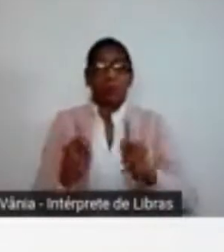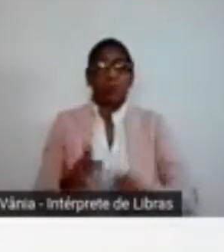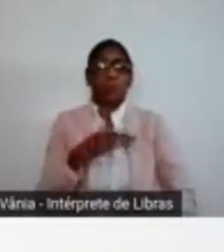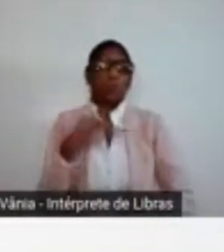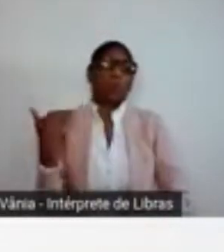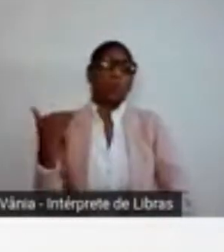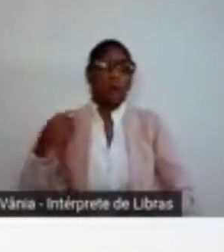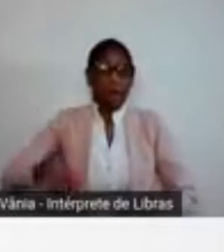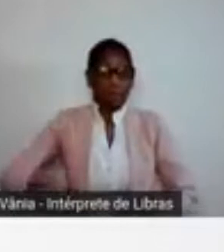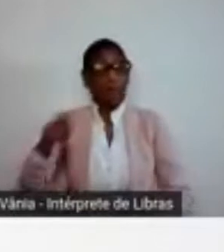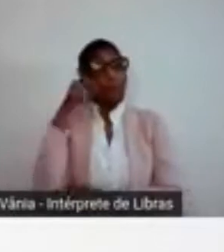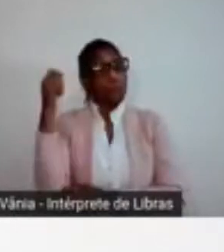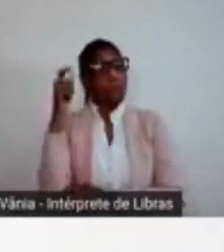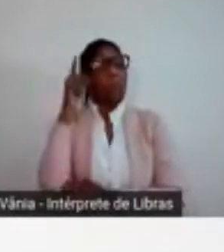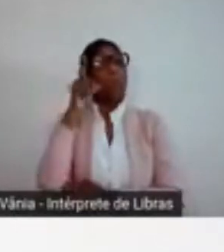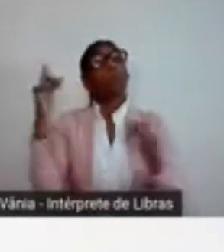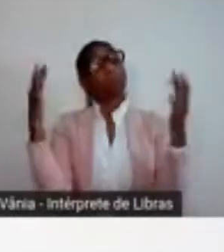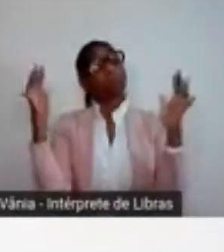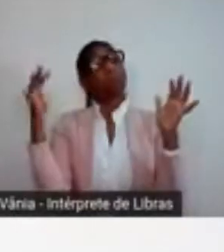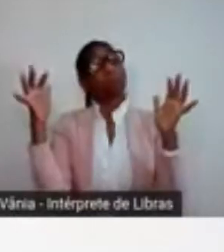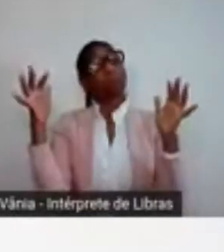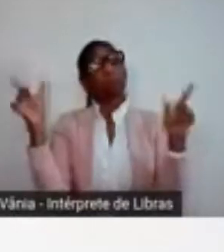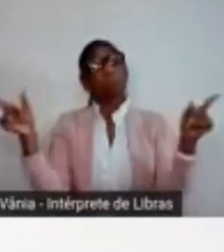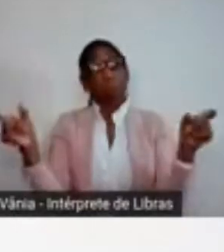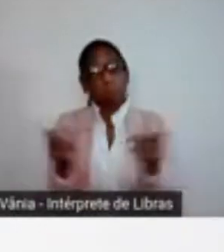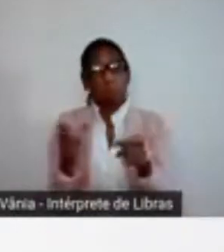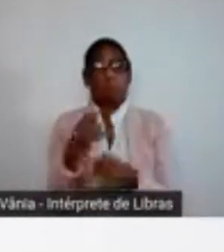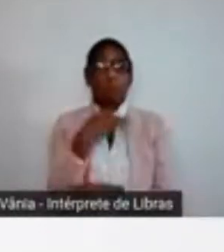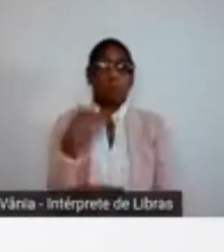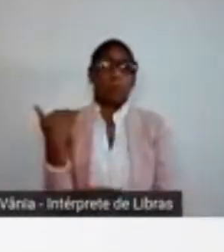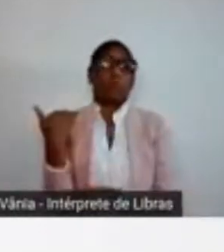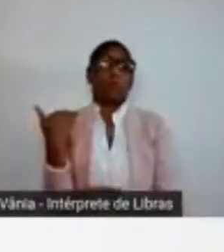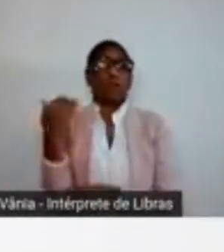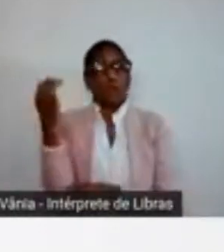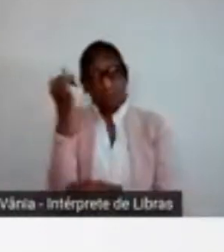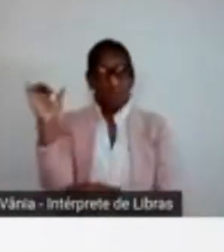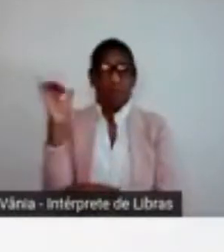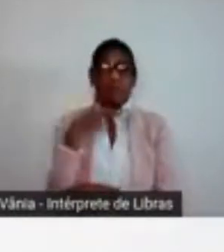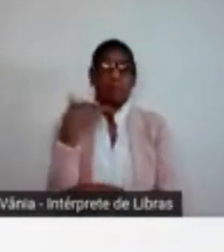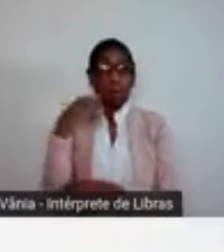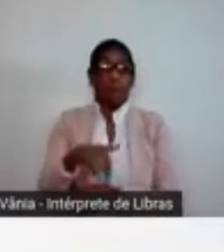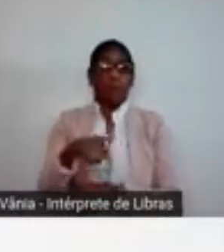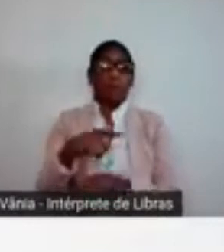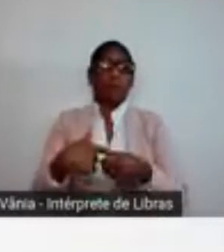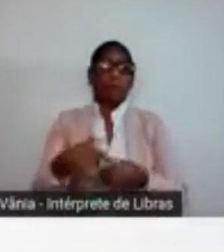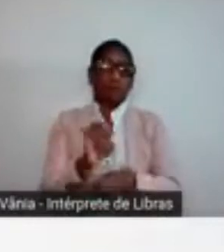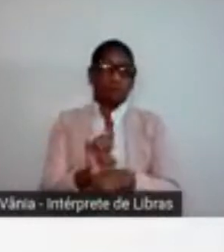tido sucesso nesse sentido, e menos mortes, né? Ou seja, possamos evitar mortes aqui no nosso estado.